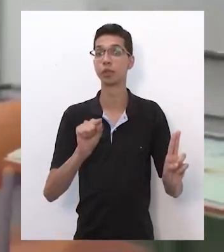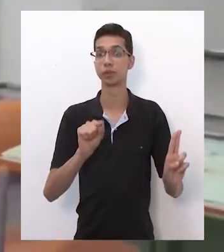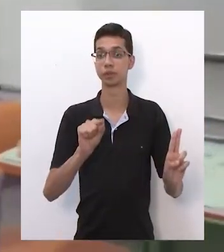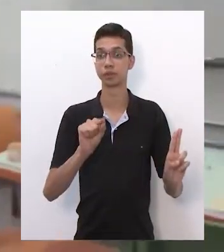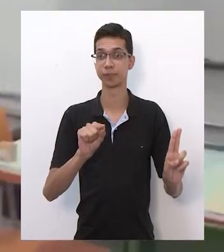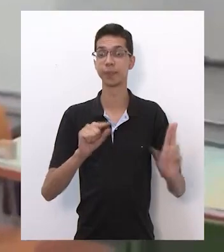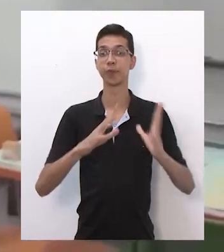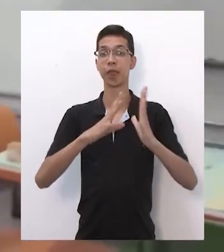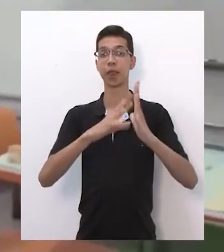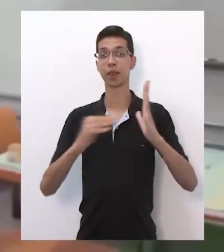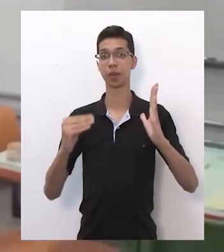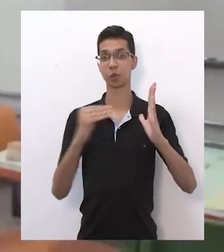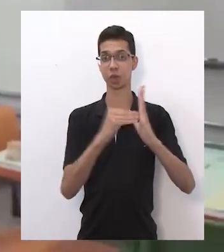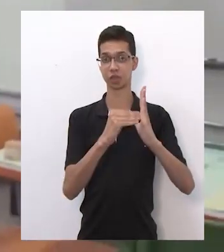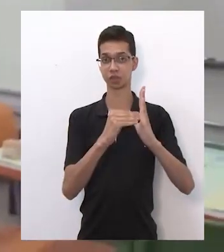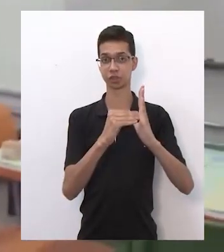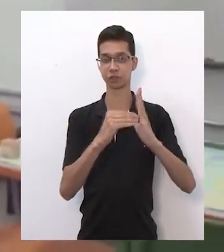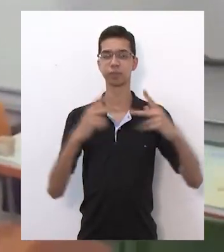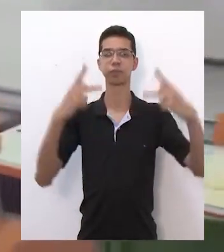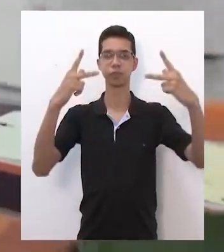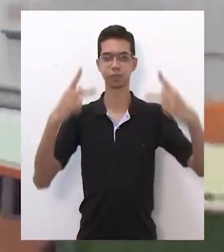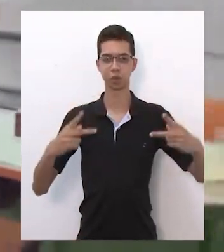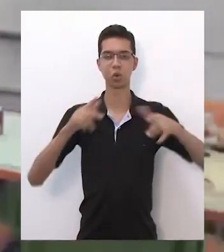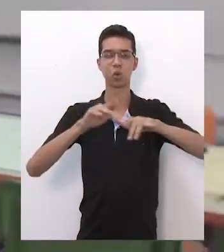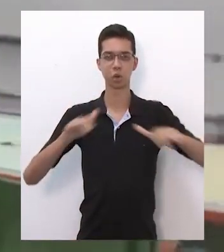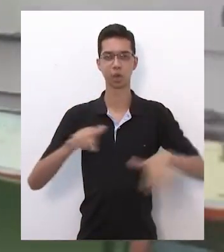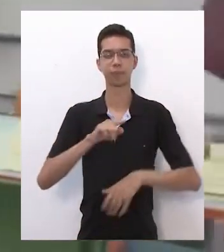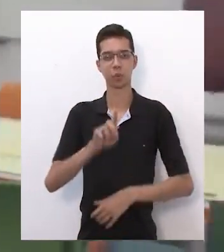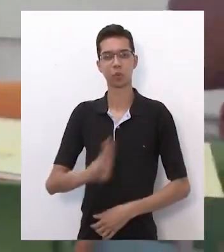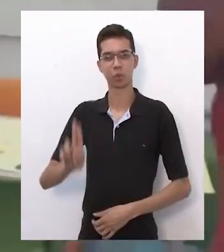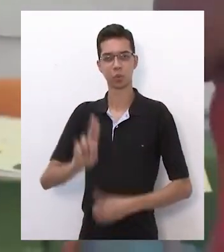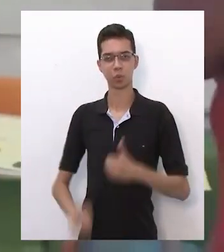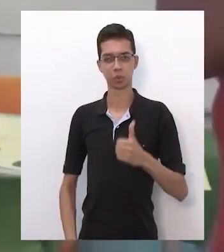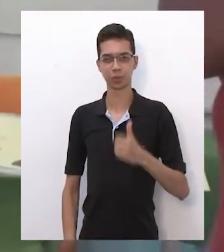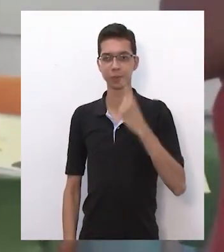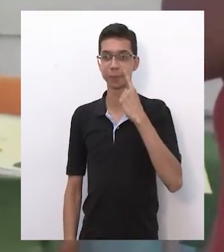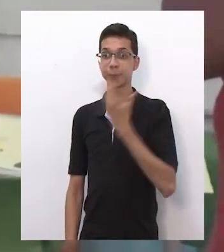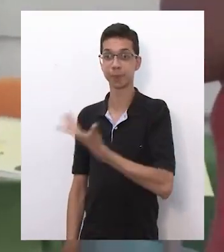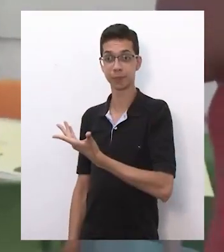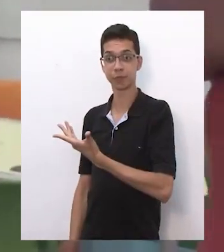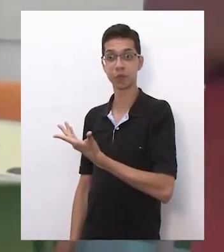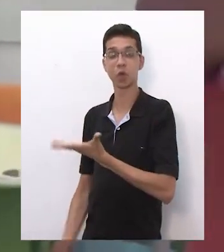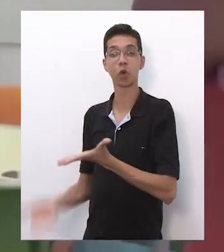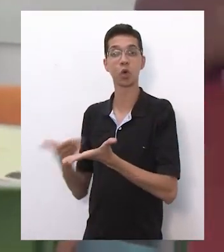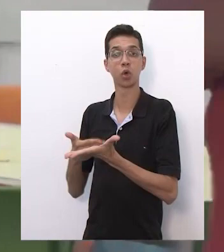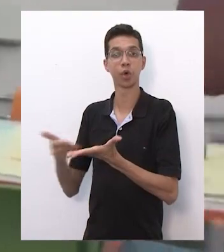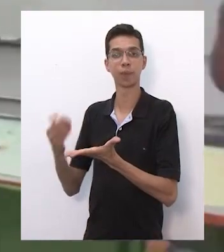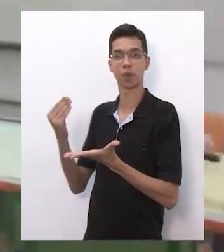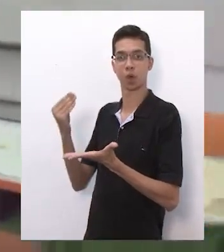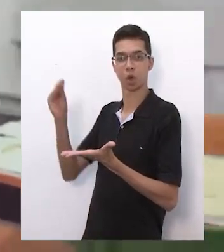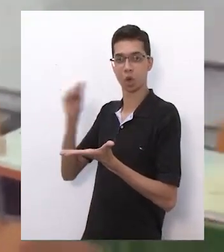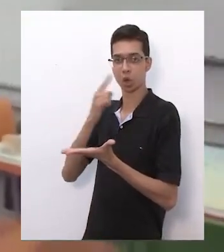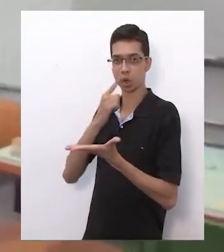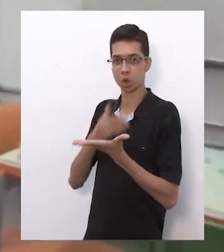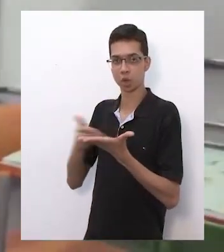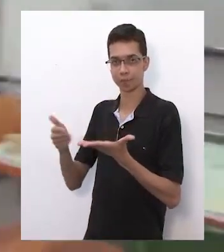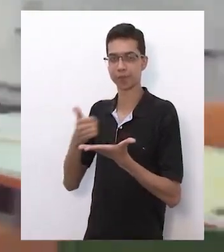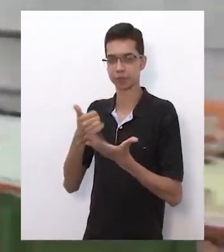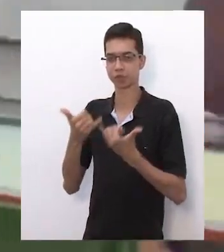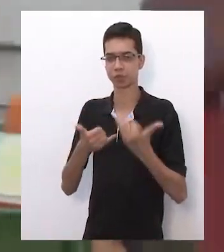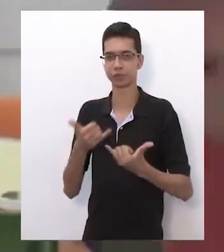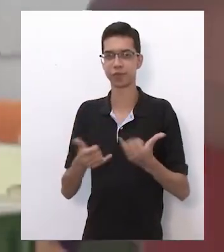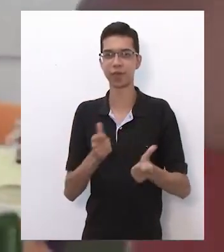a linguagem de programação em blocos. Então, vocês vão colocar aqui começar, né, para poder dar início ao